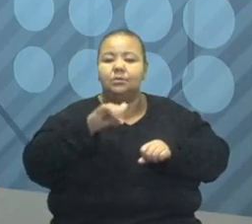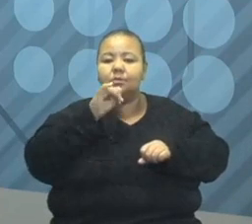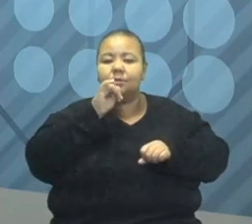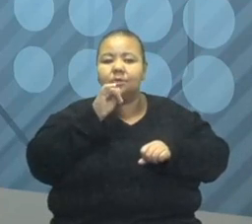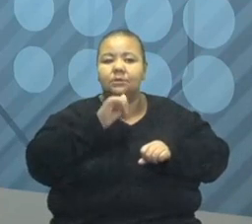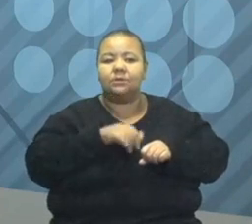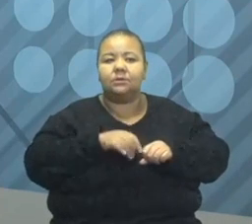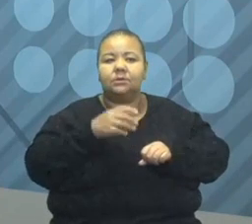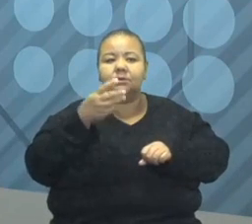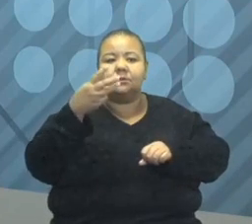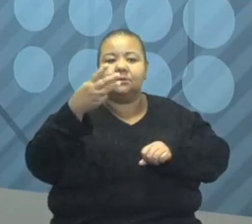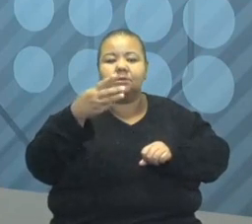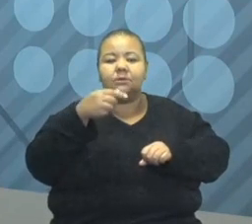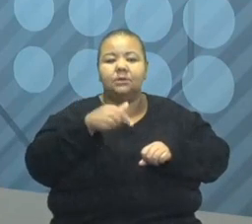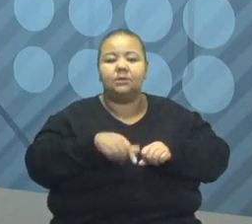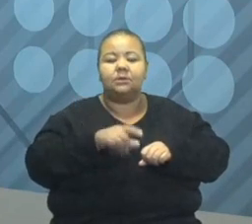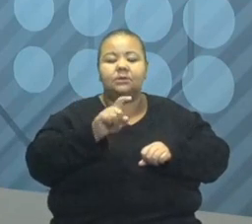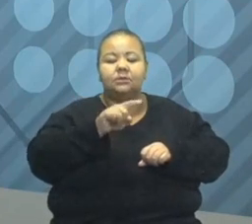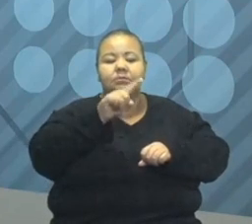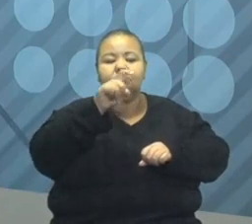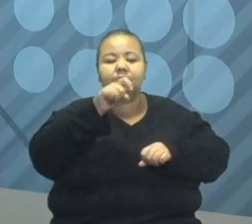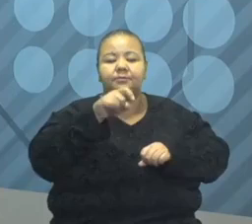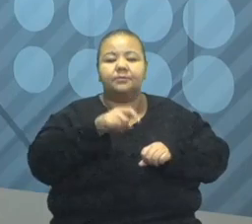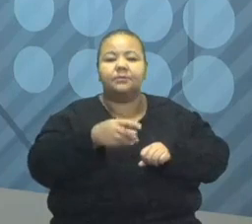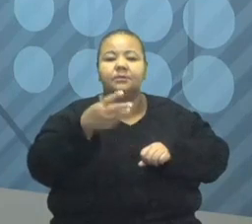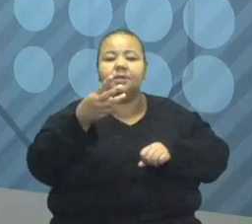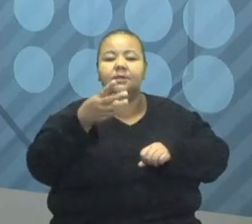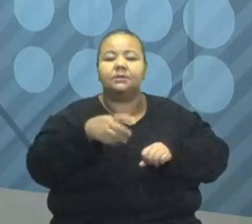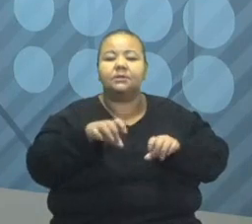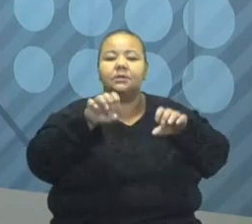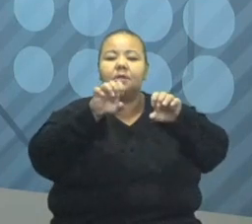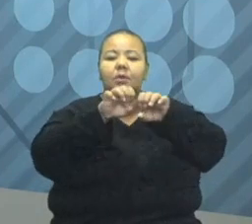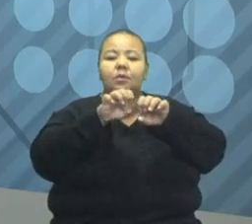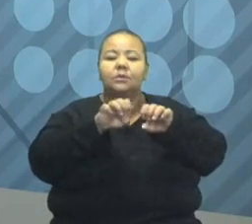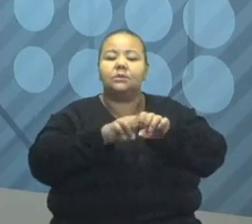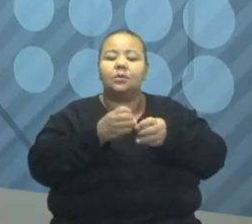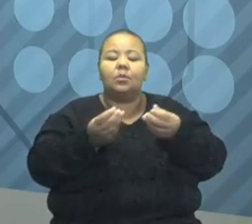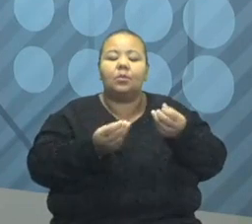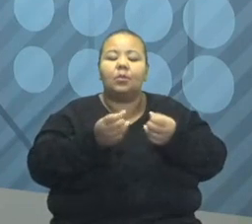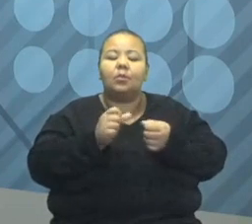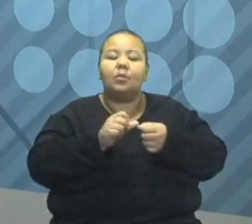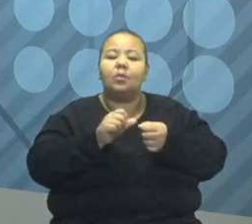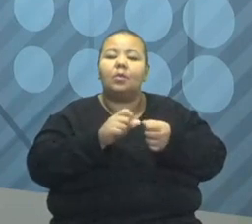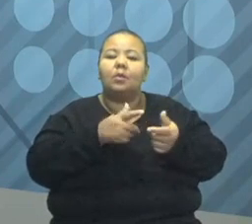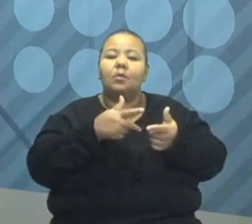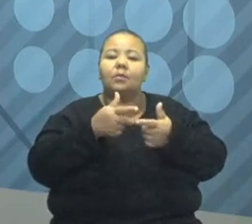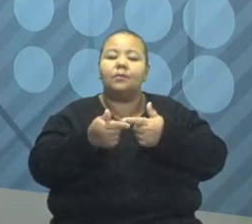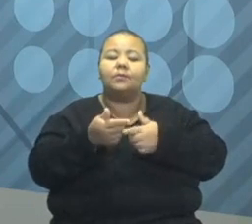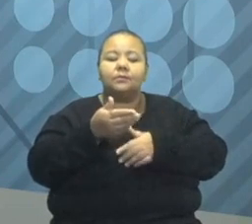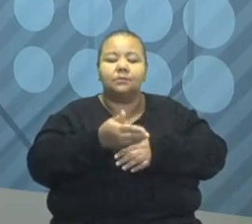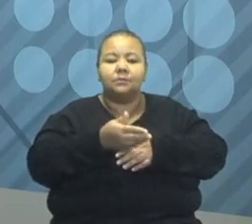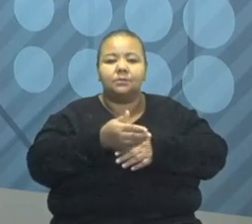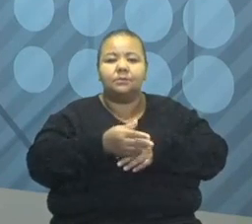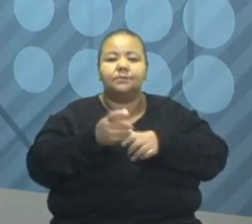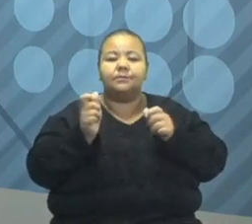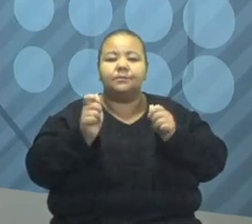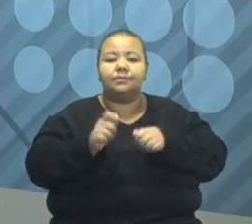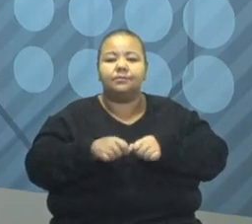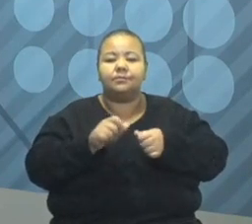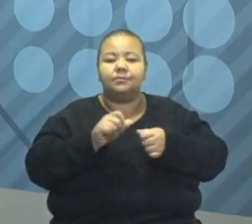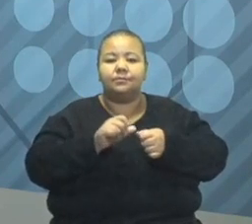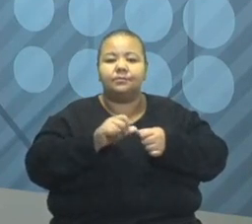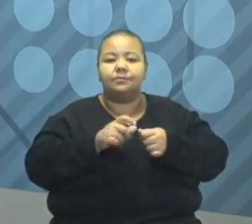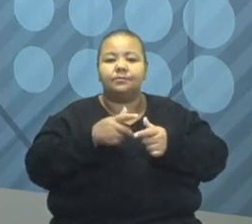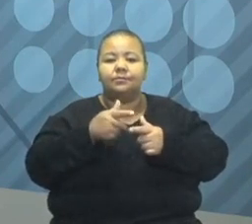exemplo, três incógnitas e 3 equações? Como eu vou resolver esse sistema? Esse sistema, ele pode ser resolvido,